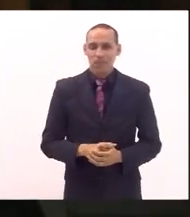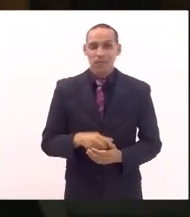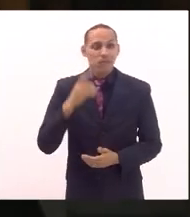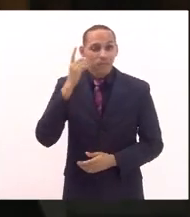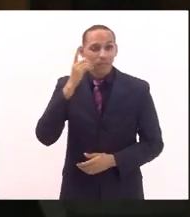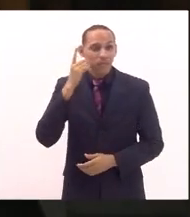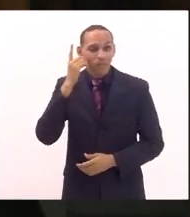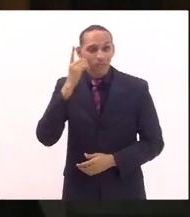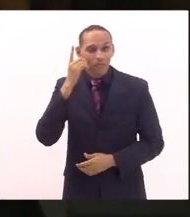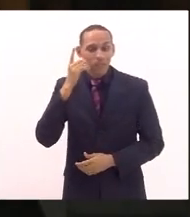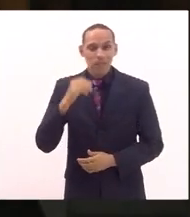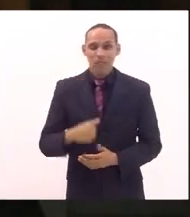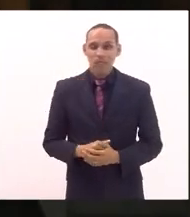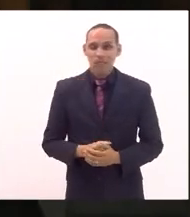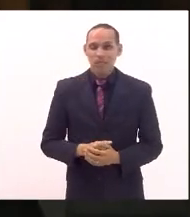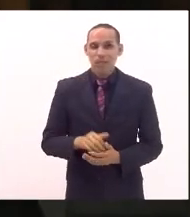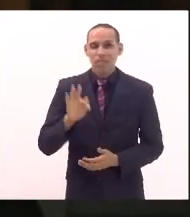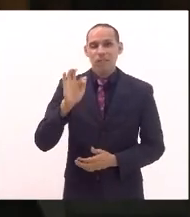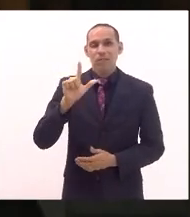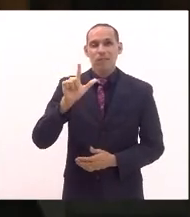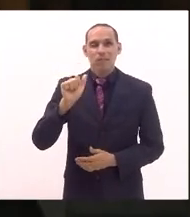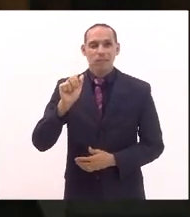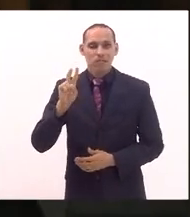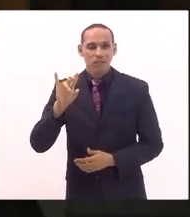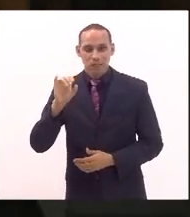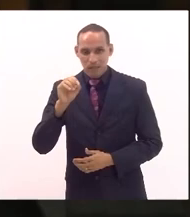o e deputado Flávio